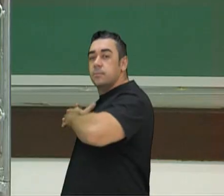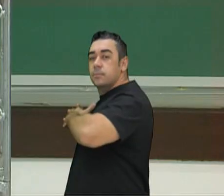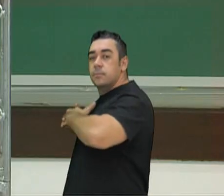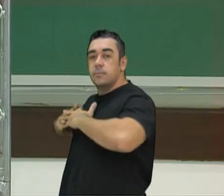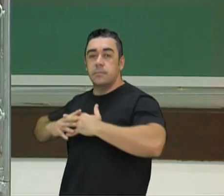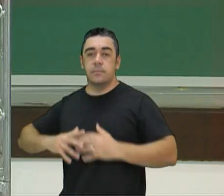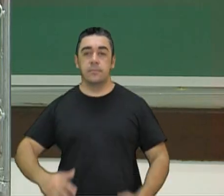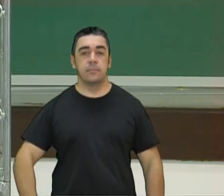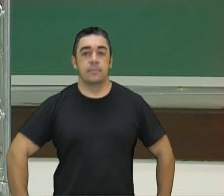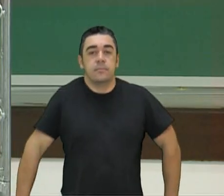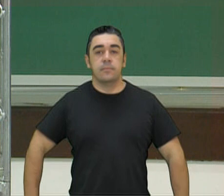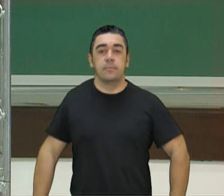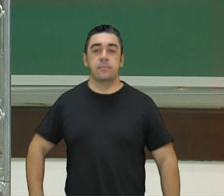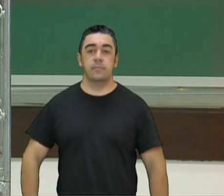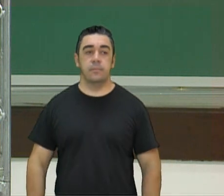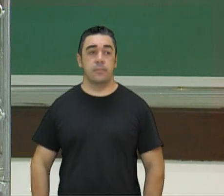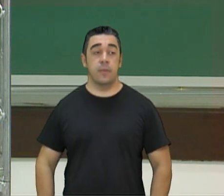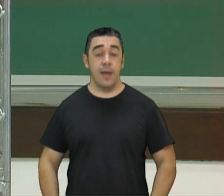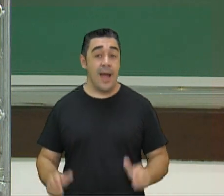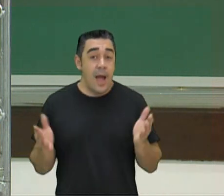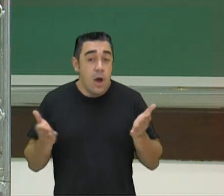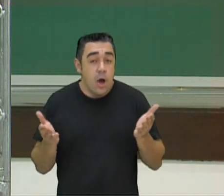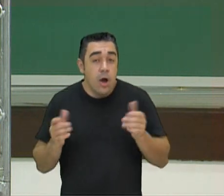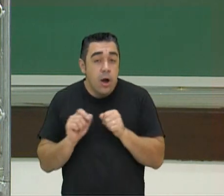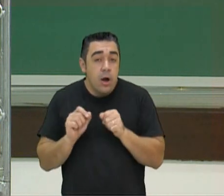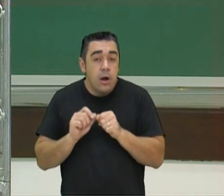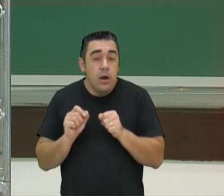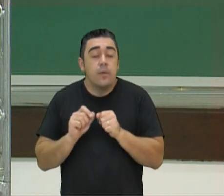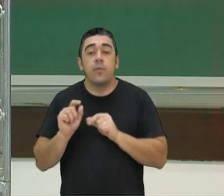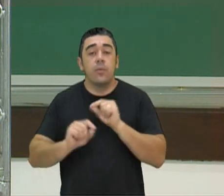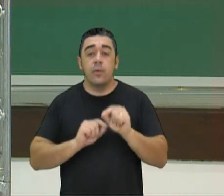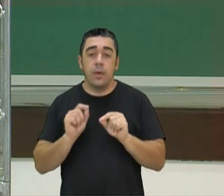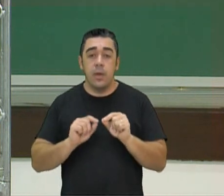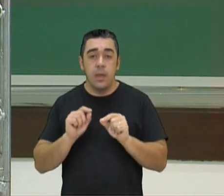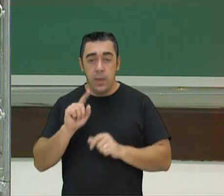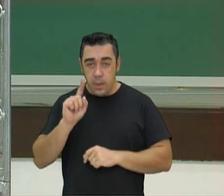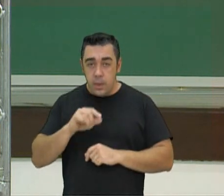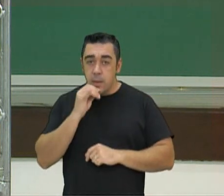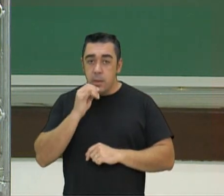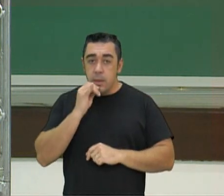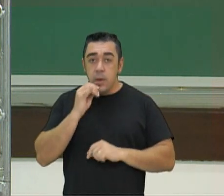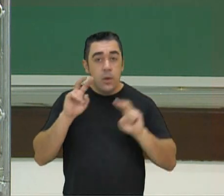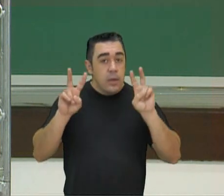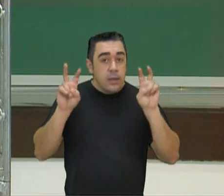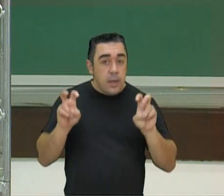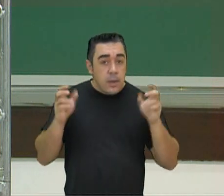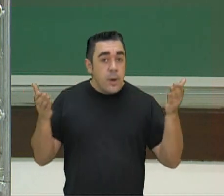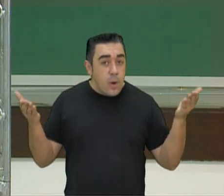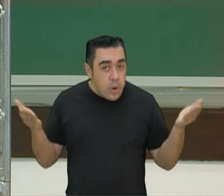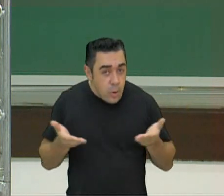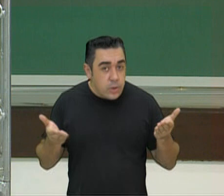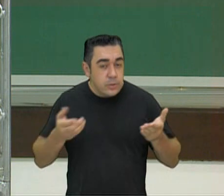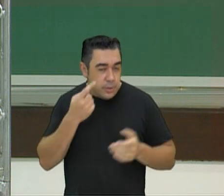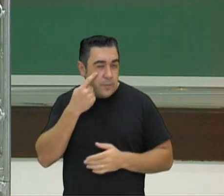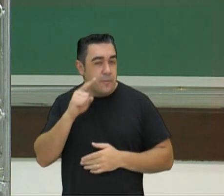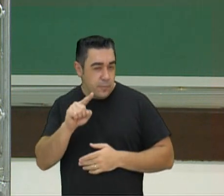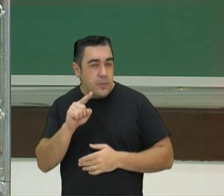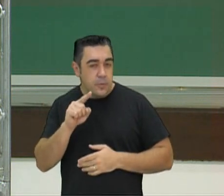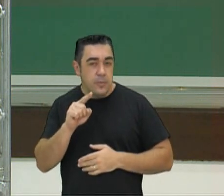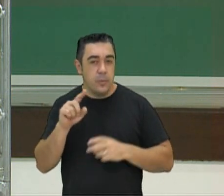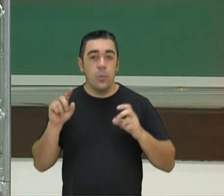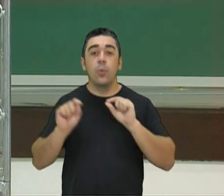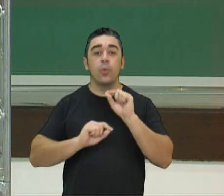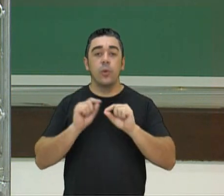Olha aí, solta. Então agora vamos fazer um exercício que diz respeito bastante ao tema da aula de hoje, né? Então vocês já viram, na aula de hoje nós